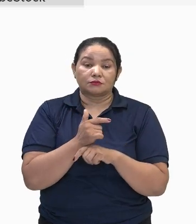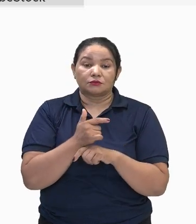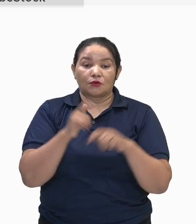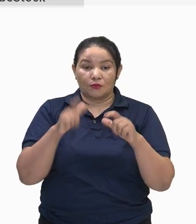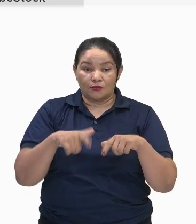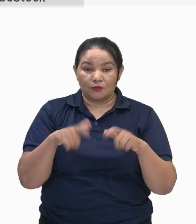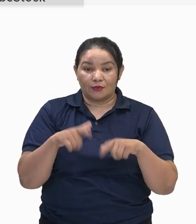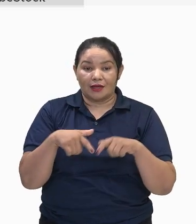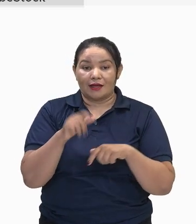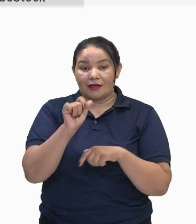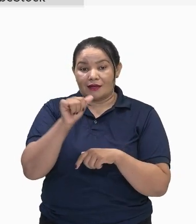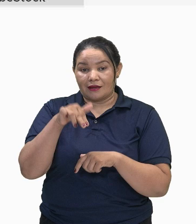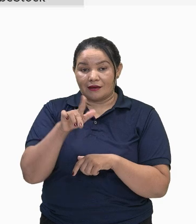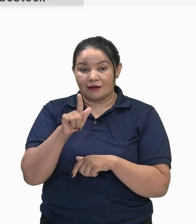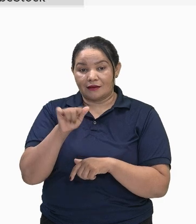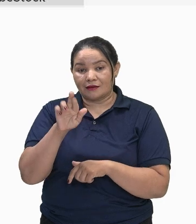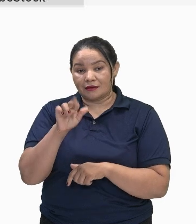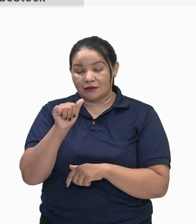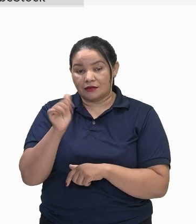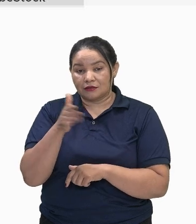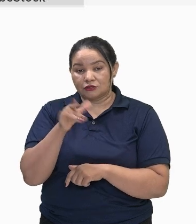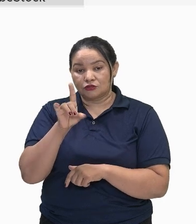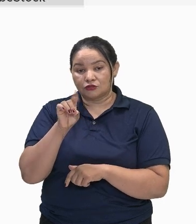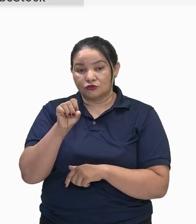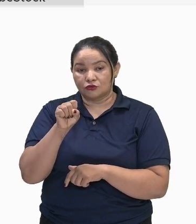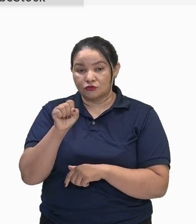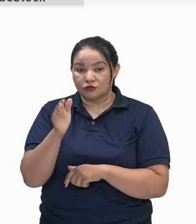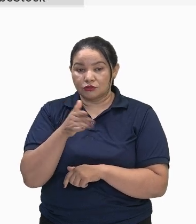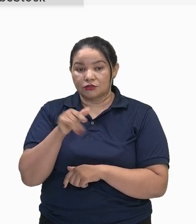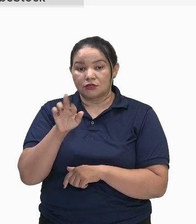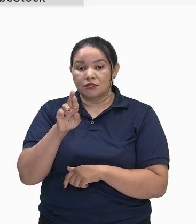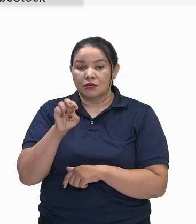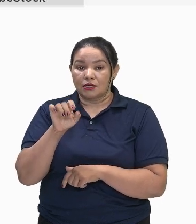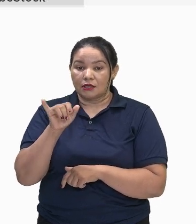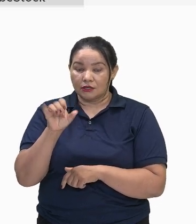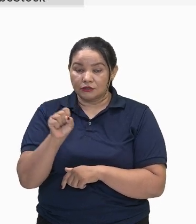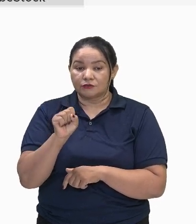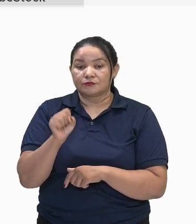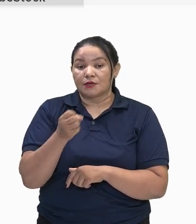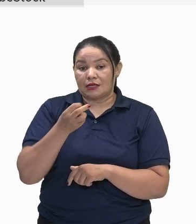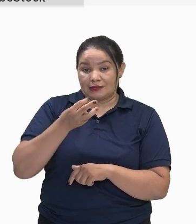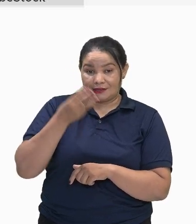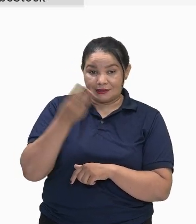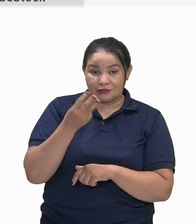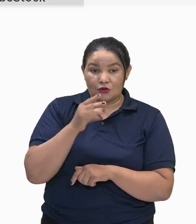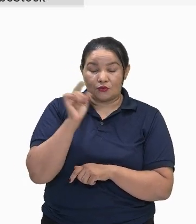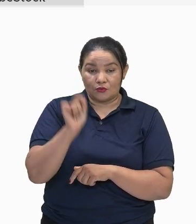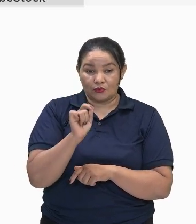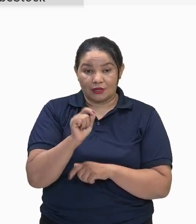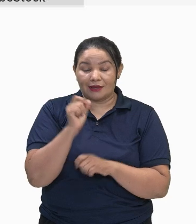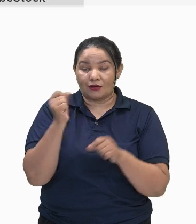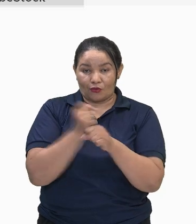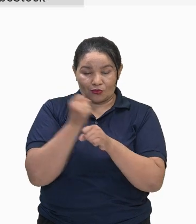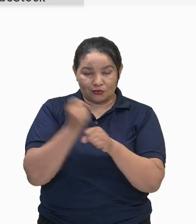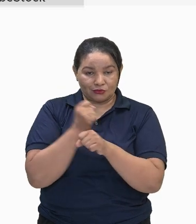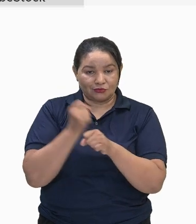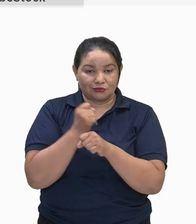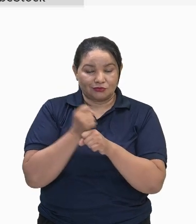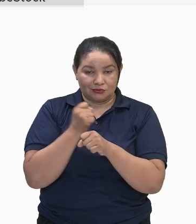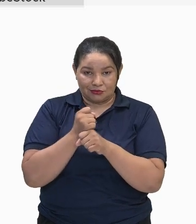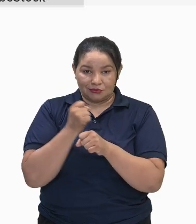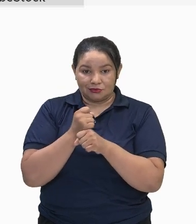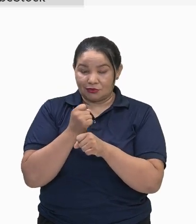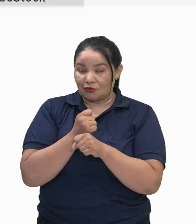Uma terceira unidade, conhecida como Angra 3, que se encontra em processo de construção, deverá ter